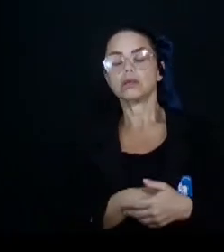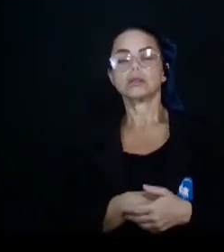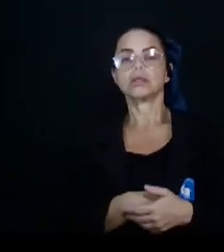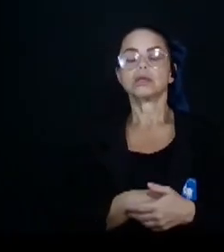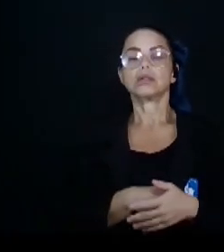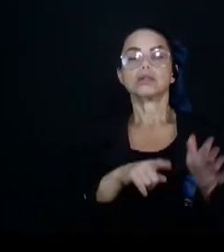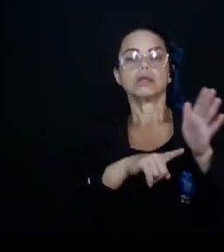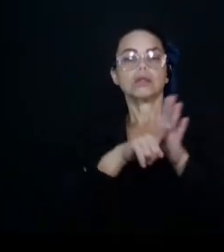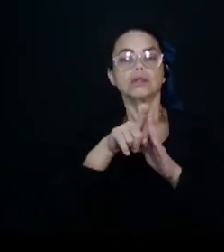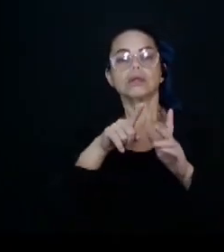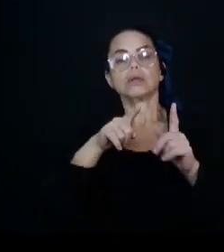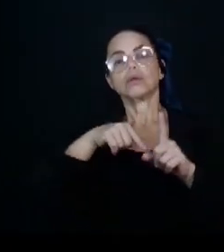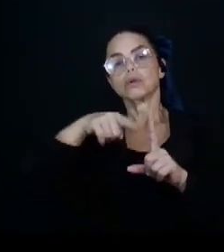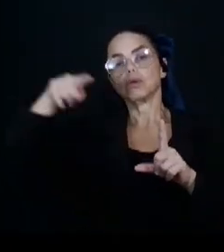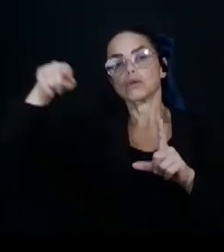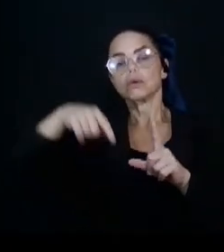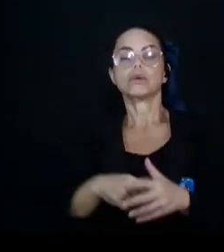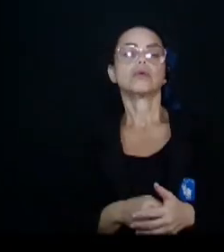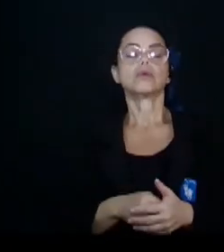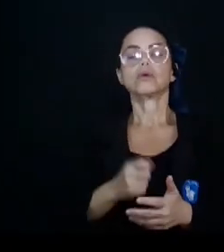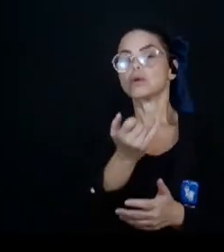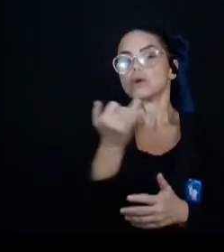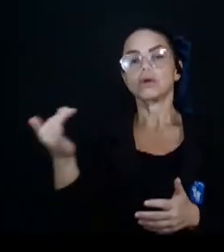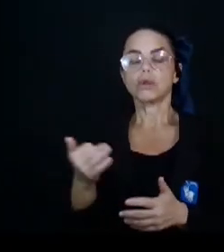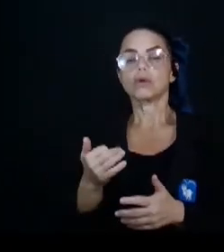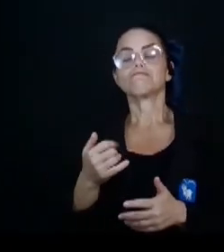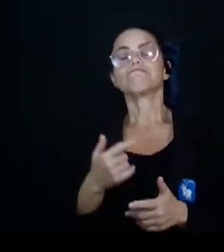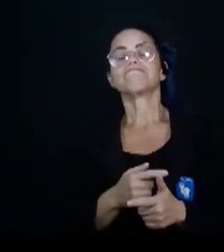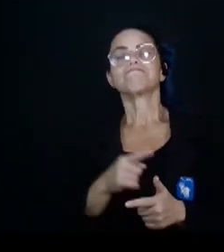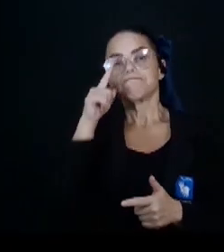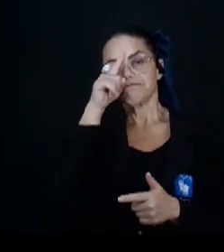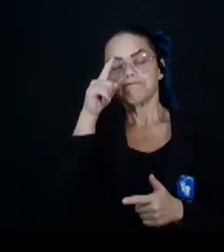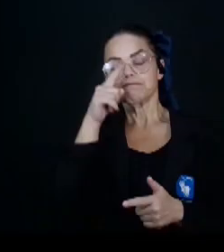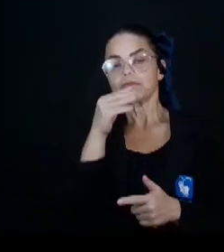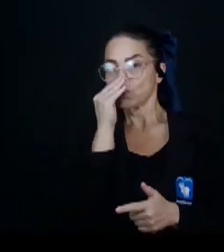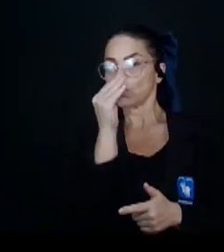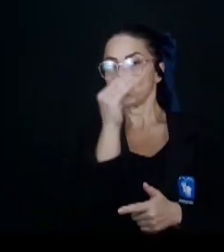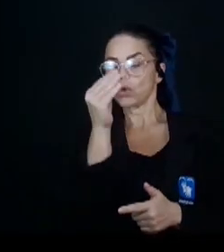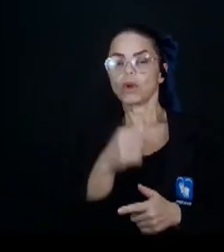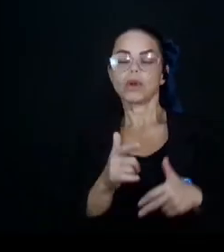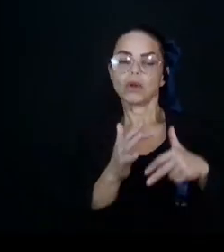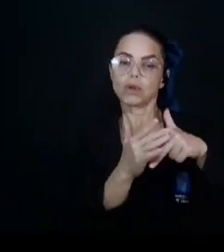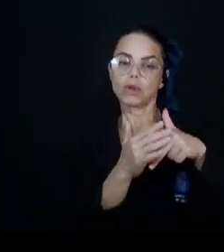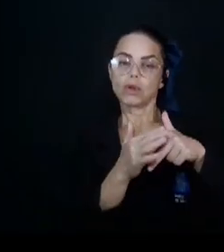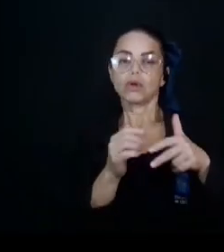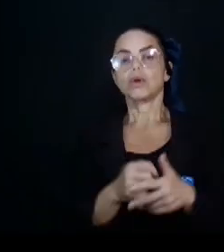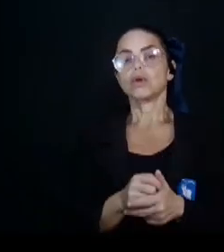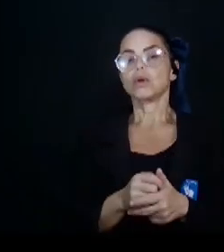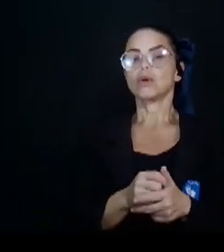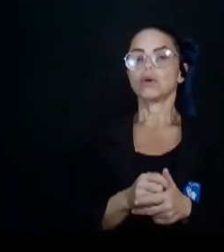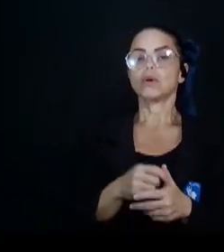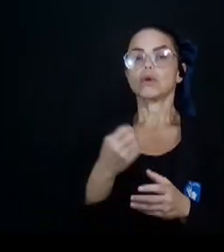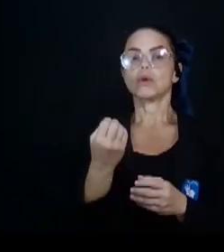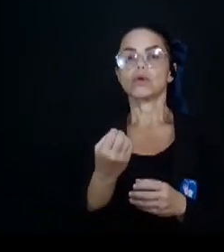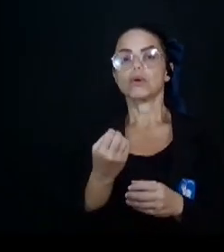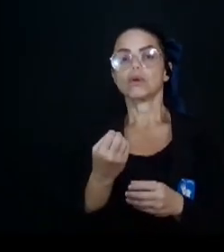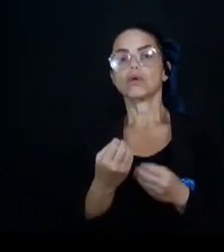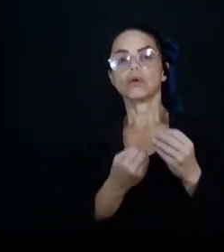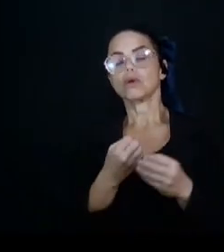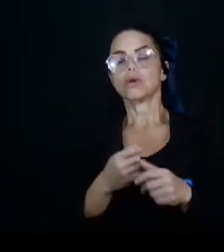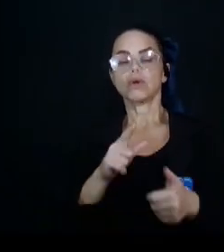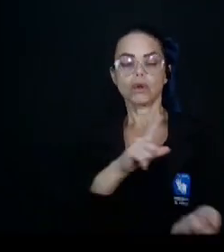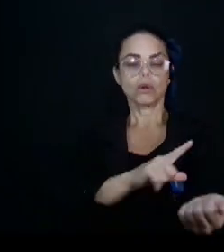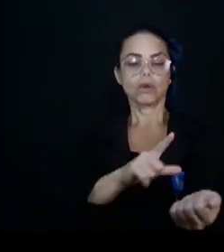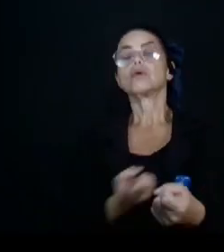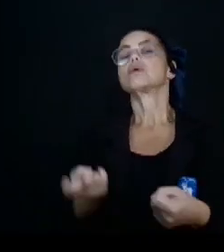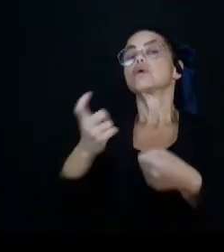falando, quais os riscos, né, de rejeição para esse paciente e da leucemia voltar, ela